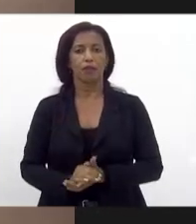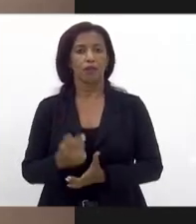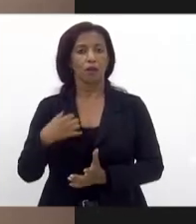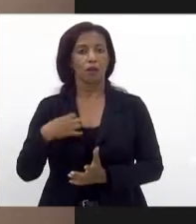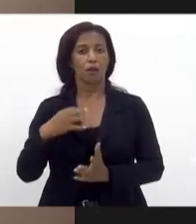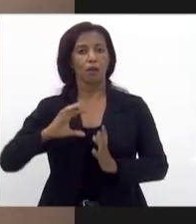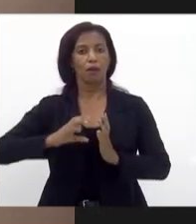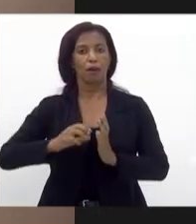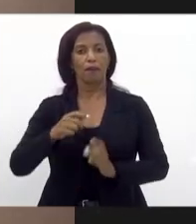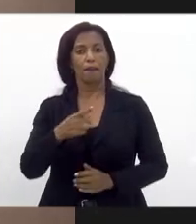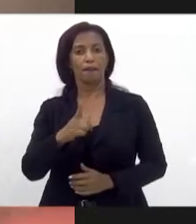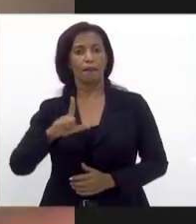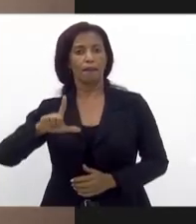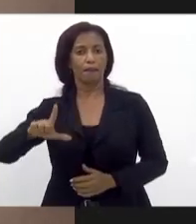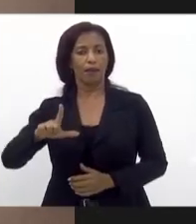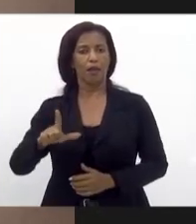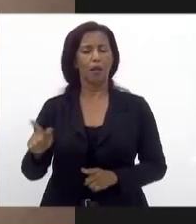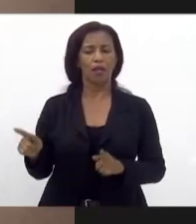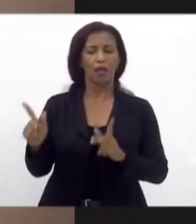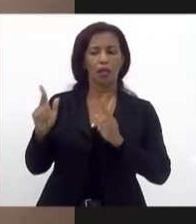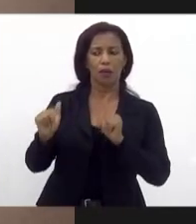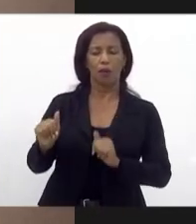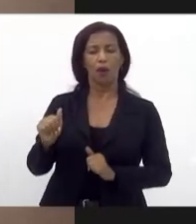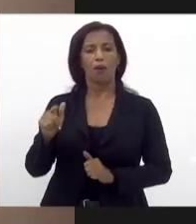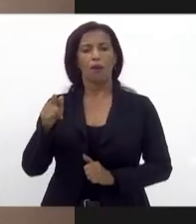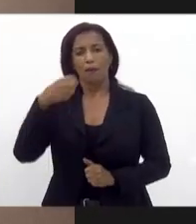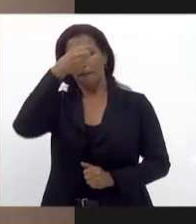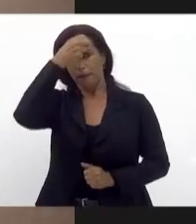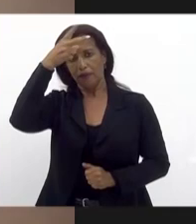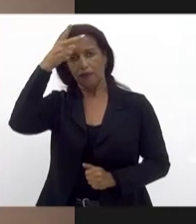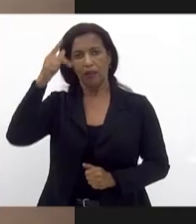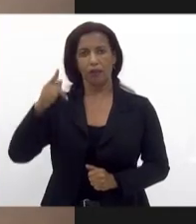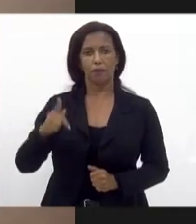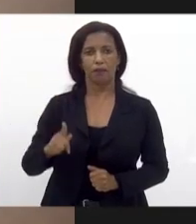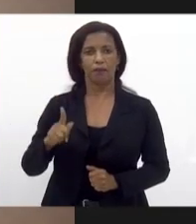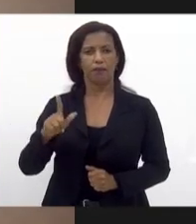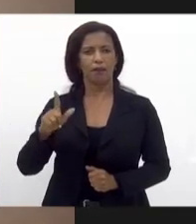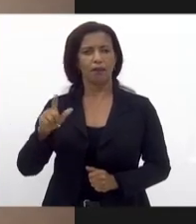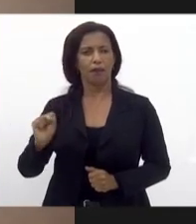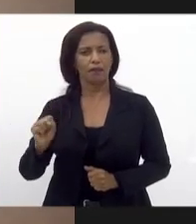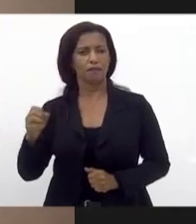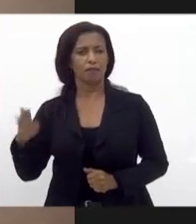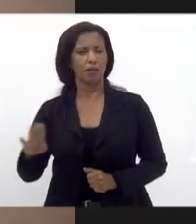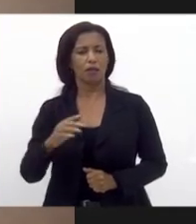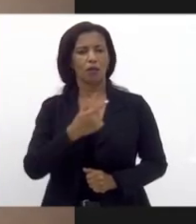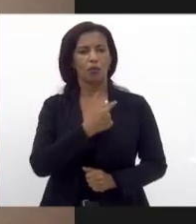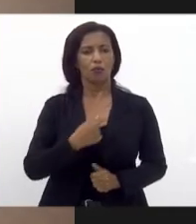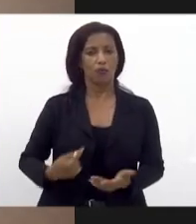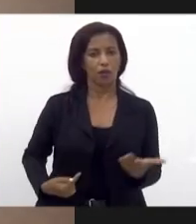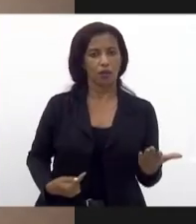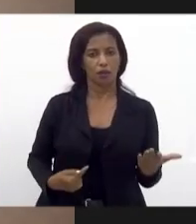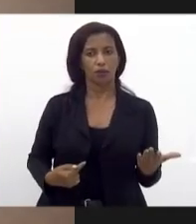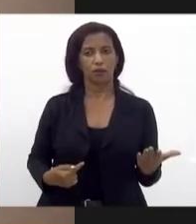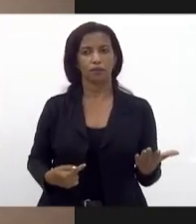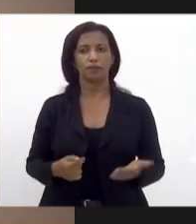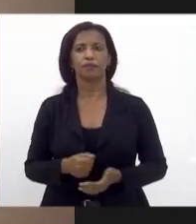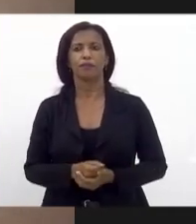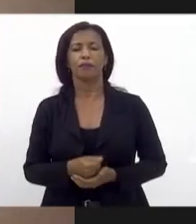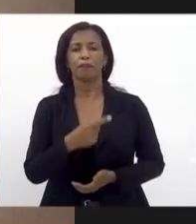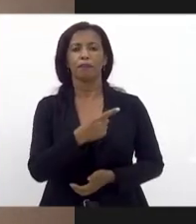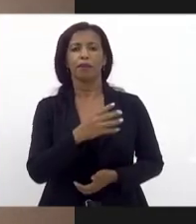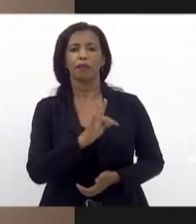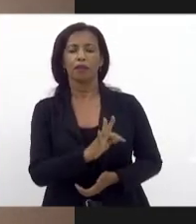partido é o PL, partido do Eduardo Paes é o PSD, partido do presidente e governador hoje, presidente da Alerj, governador é o